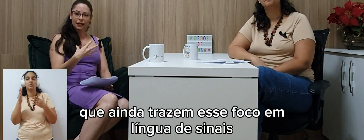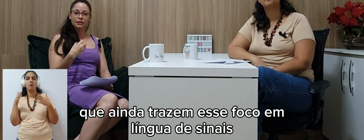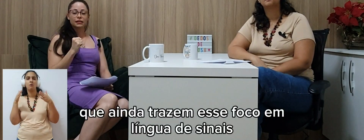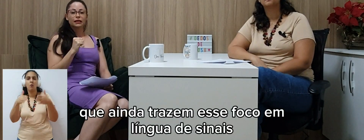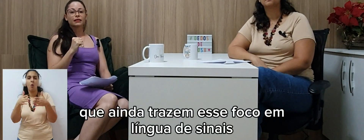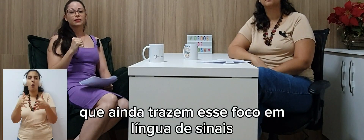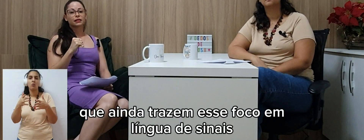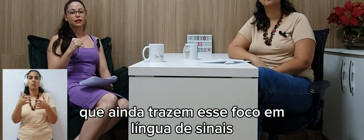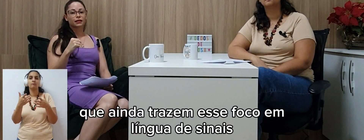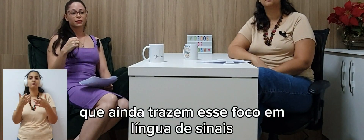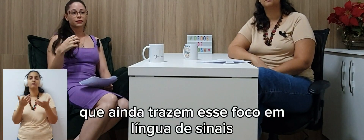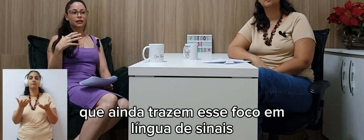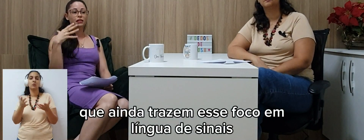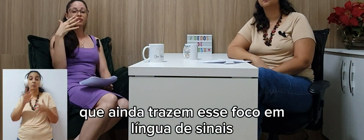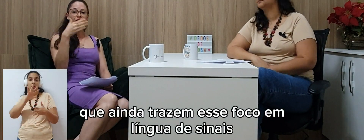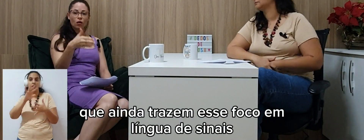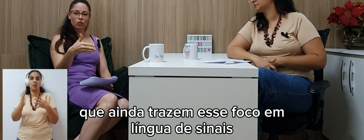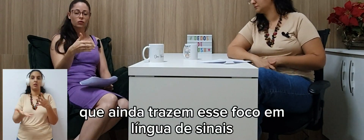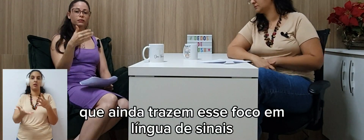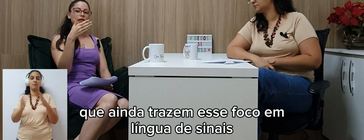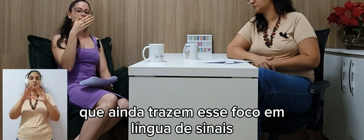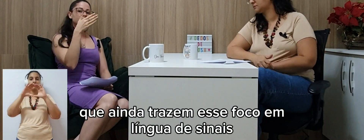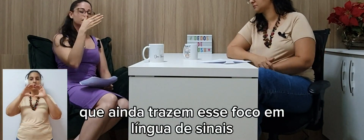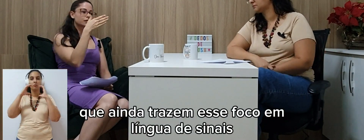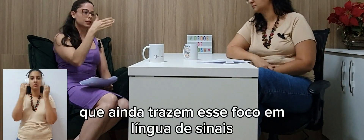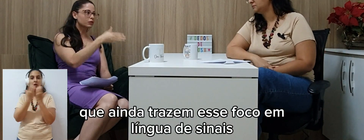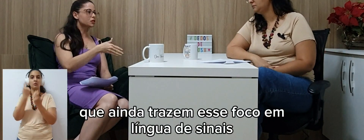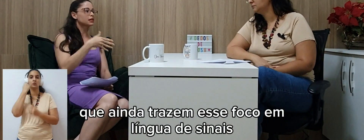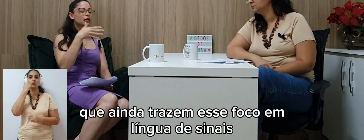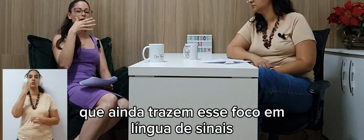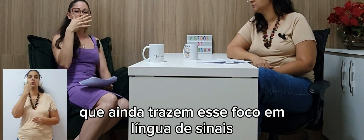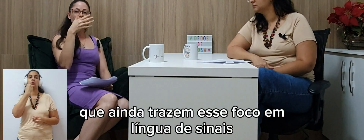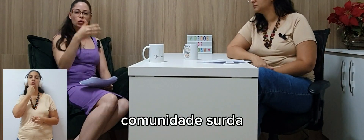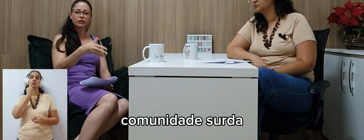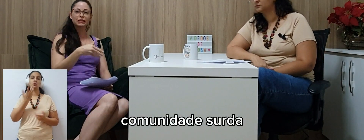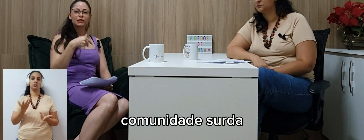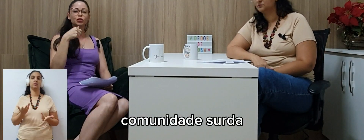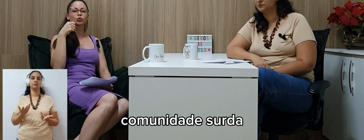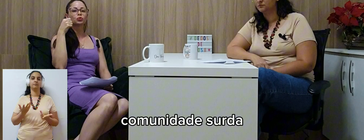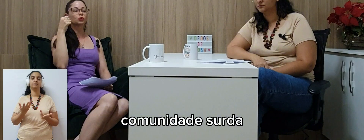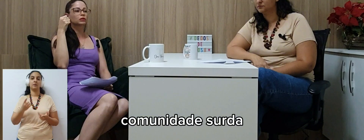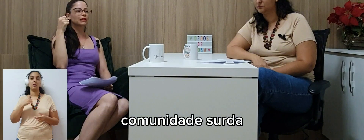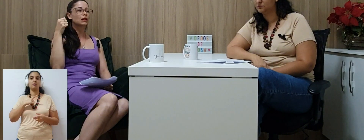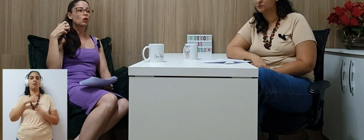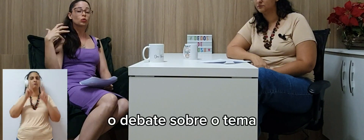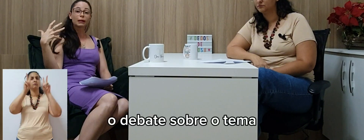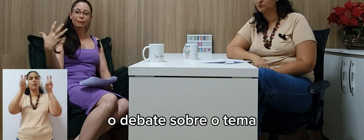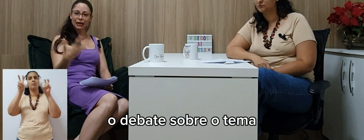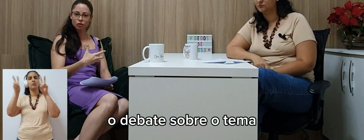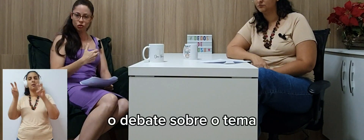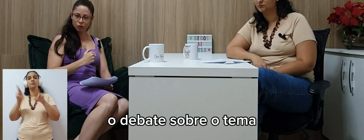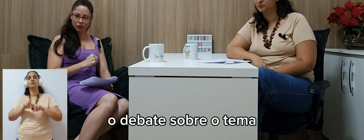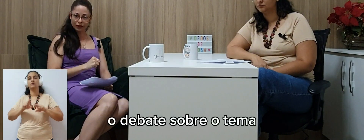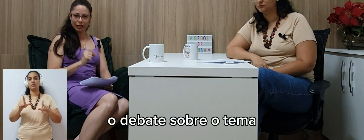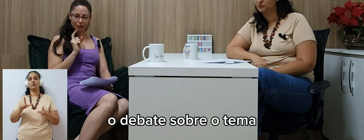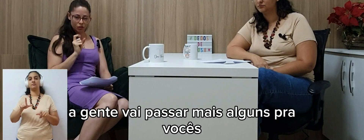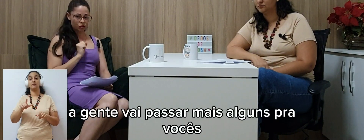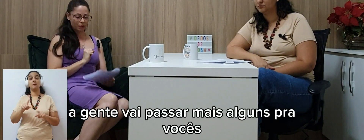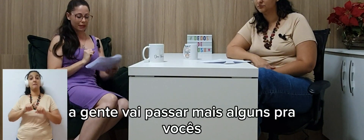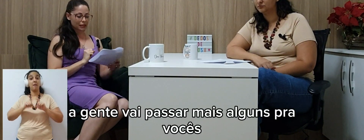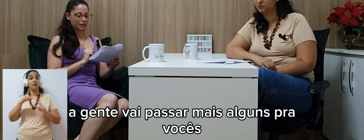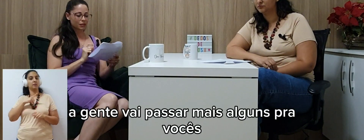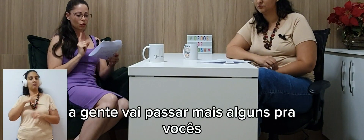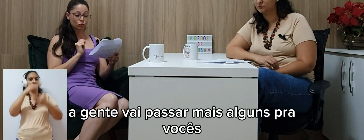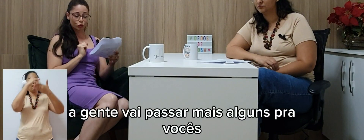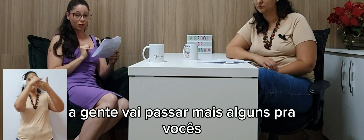ainda trazem esse foco em língua de sinais, comunidade surda, o debate sobre o tema. A gente